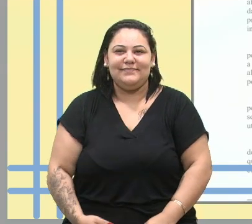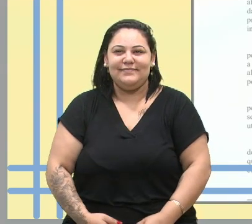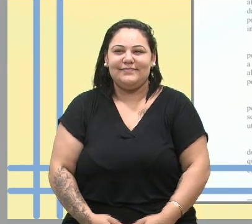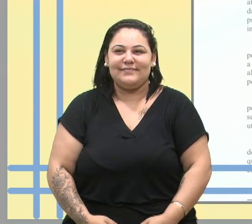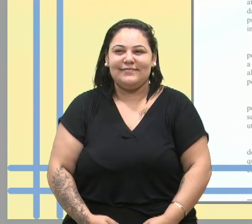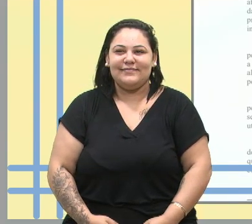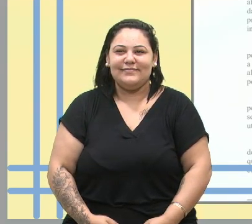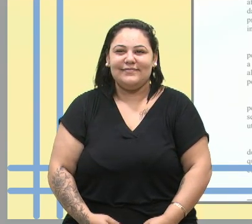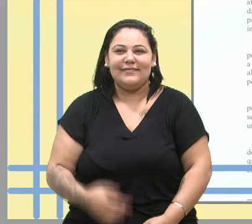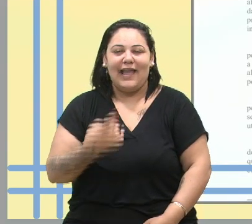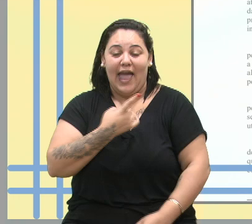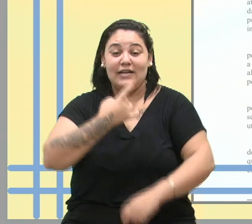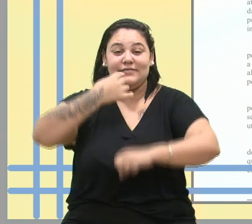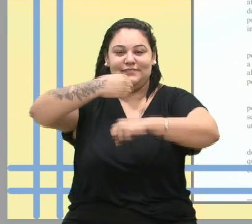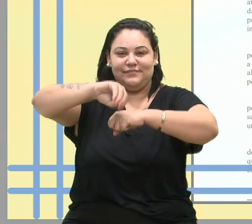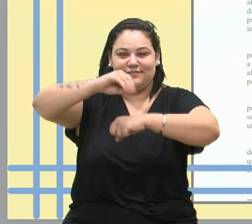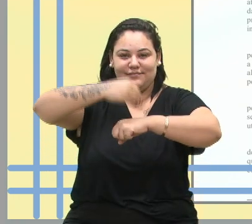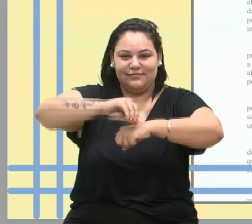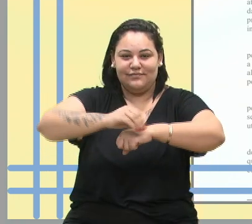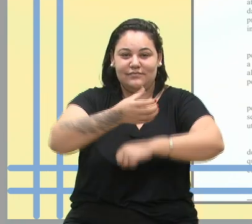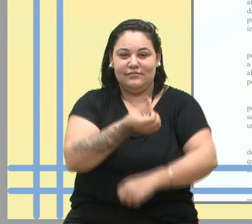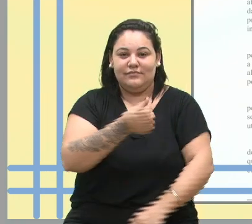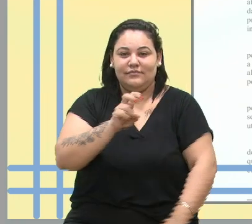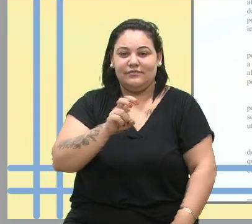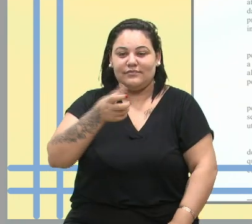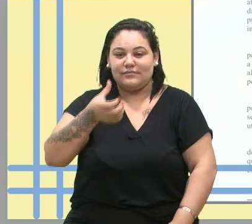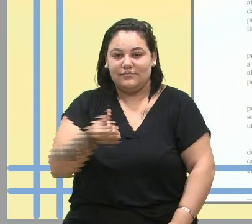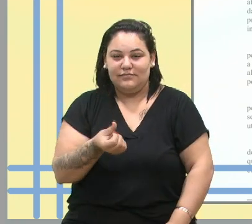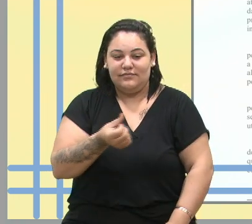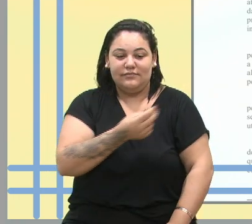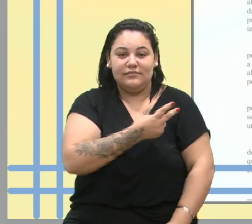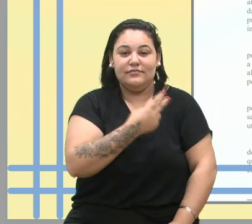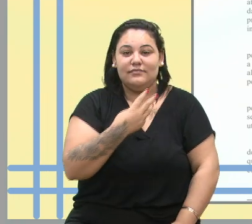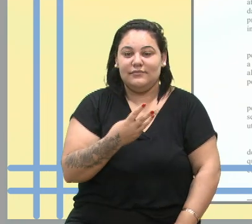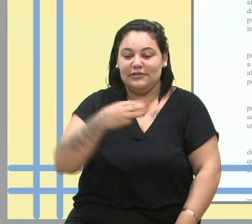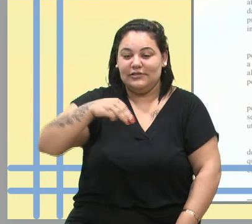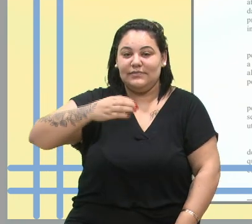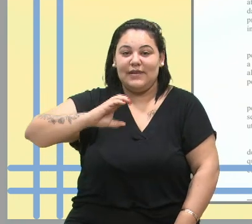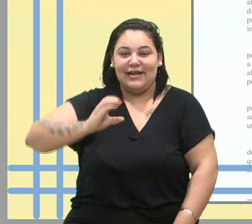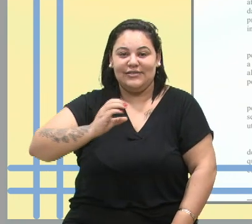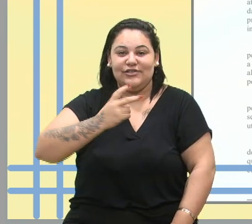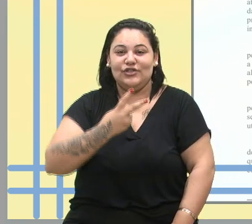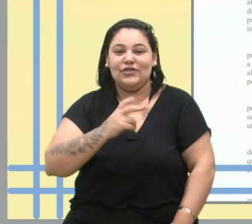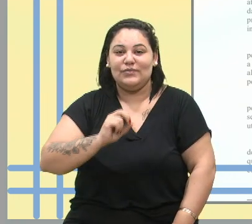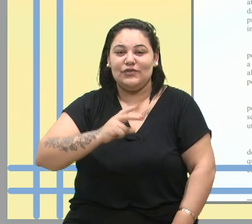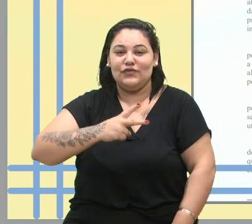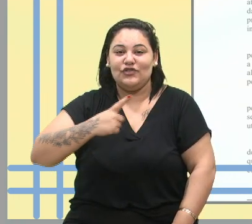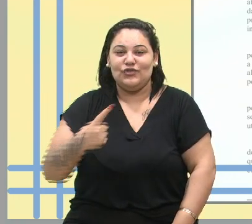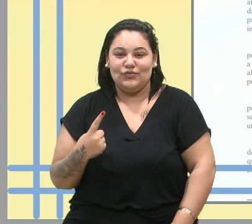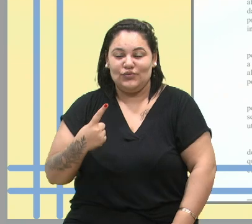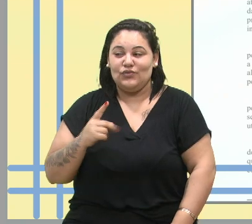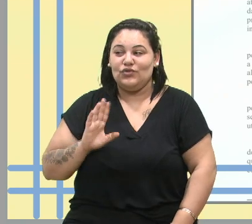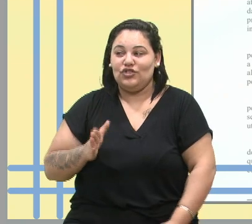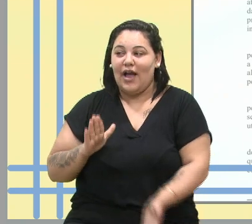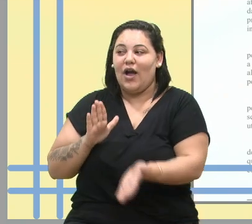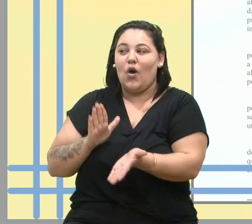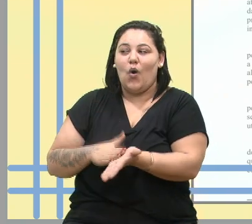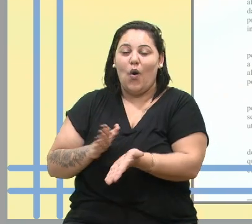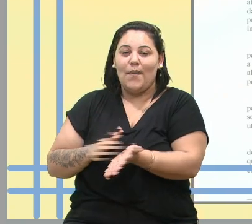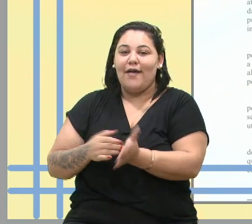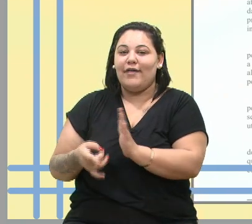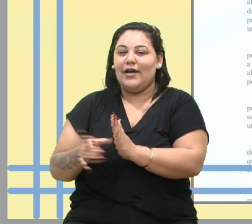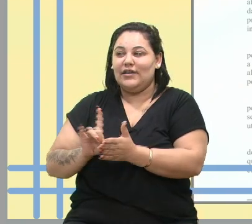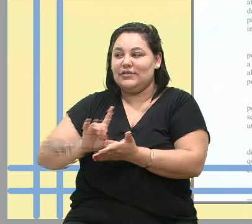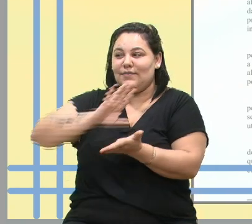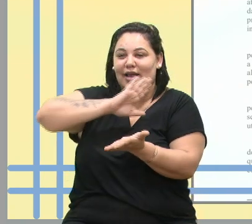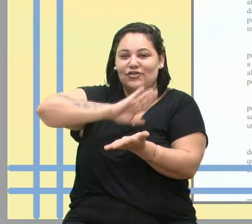Essa indicação 656 de 23 de março de 2021 já cobrava a retirada dos fios